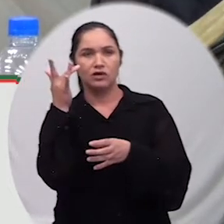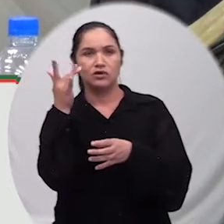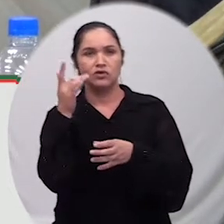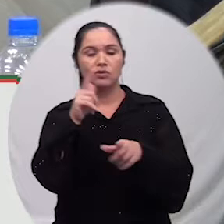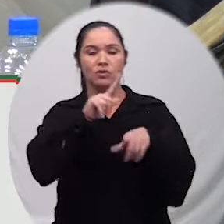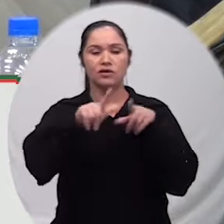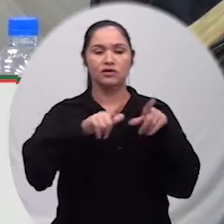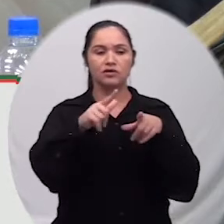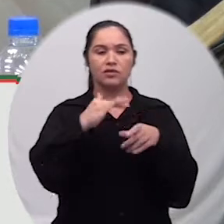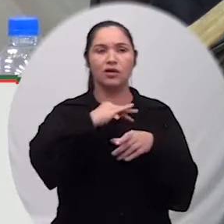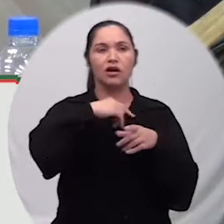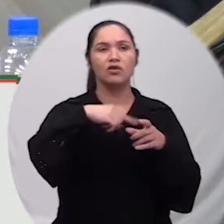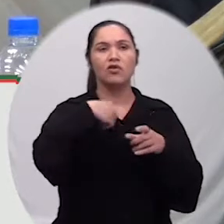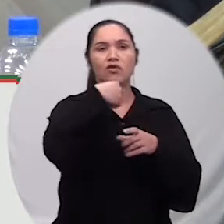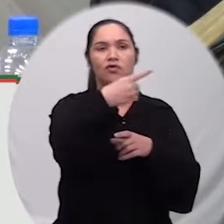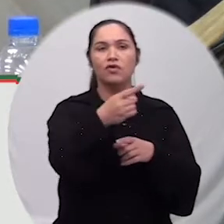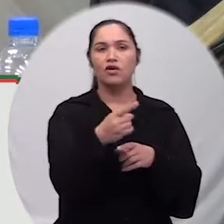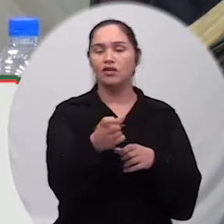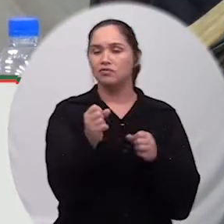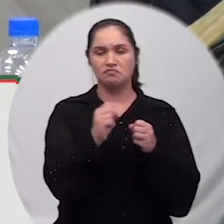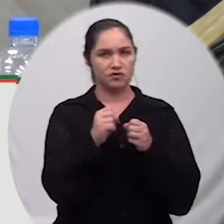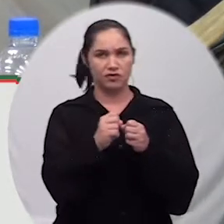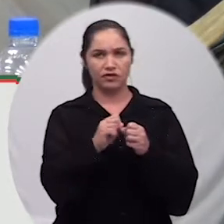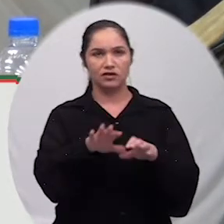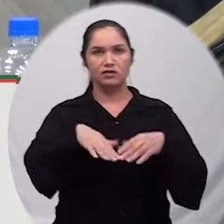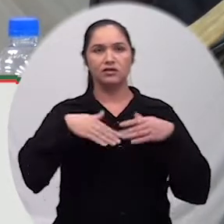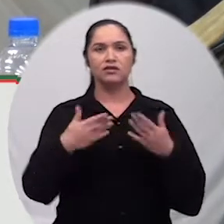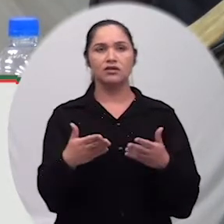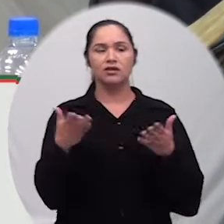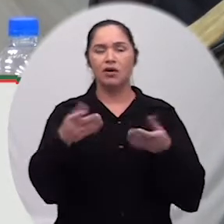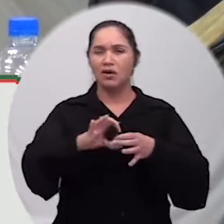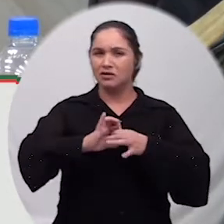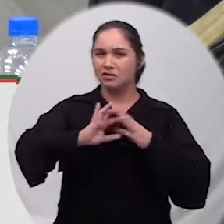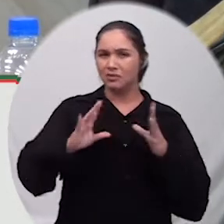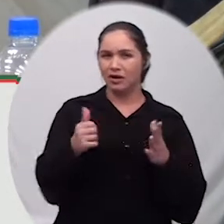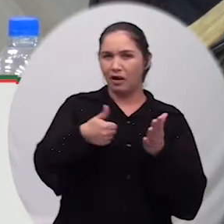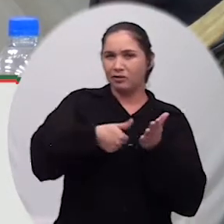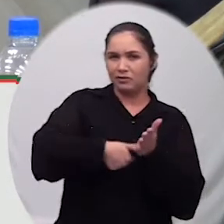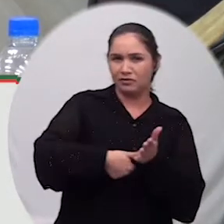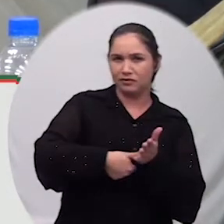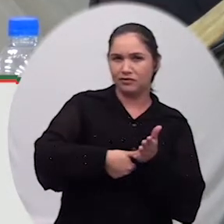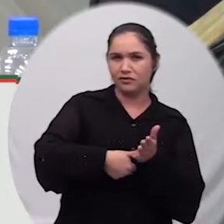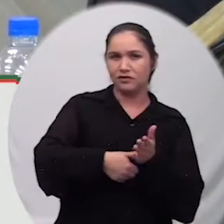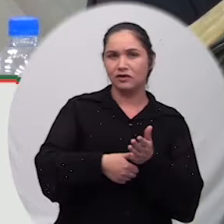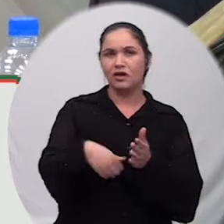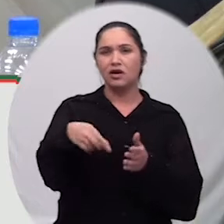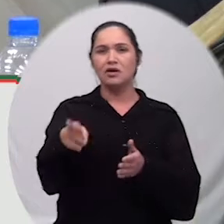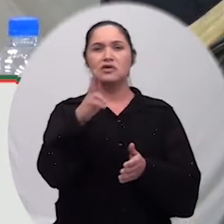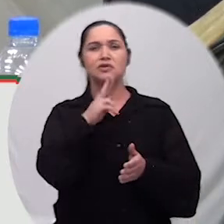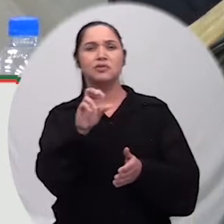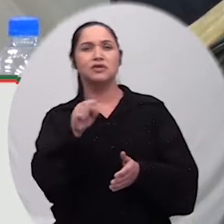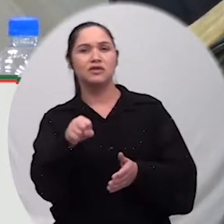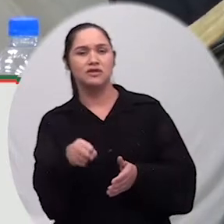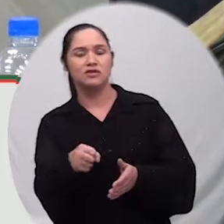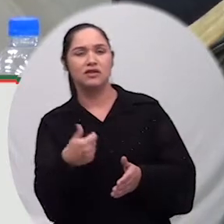externos. Em caso de resposta positiva à questão anterior, quais os motivos da dispensa da